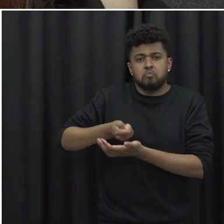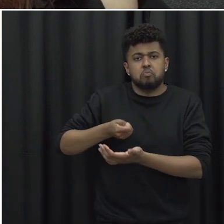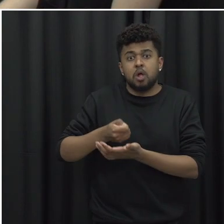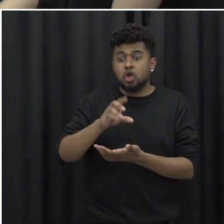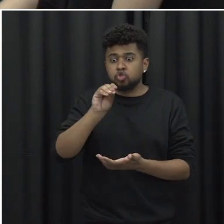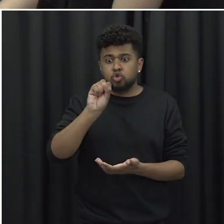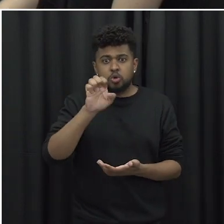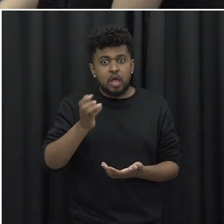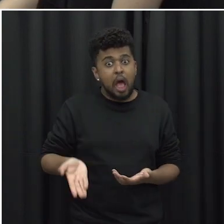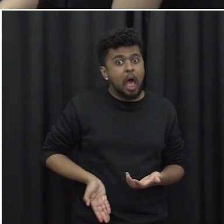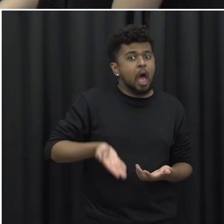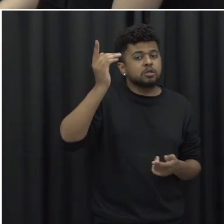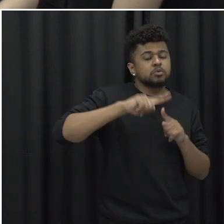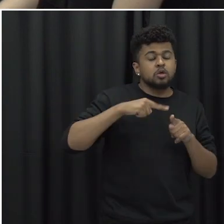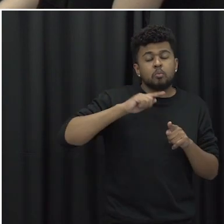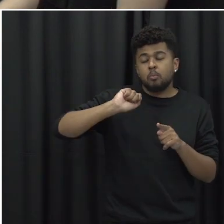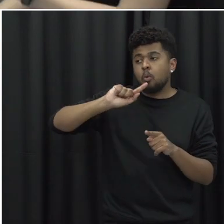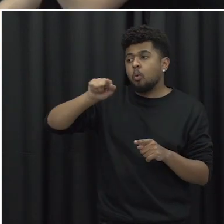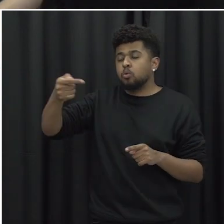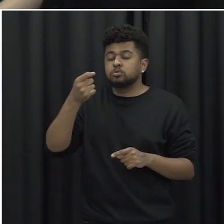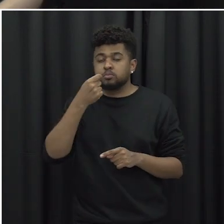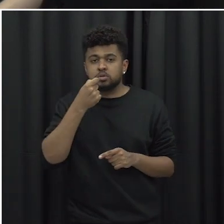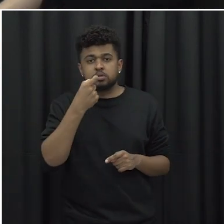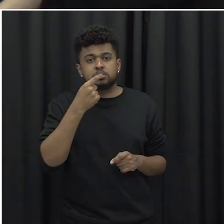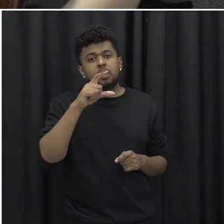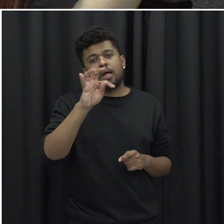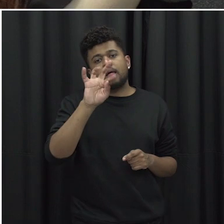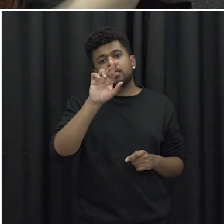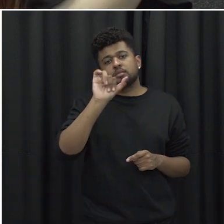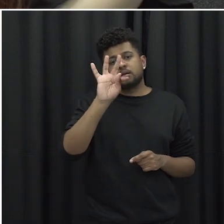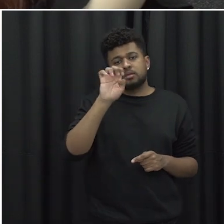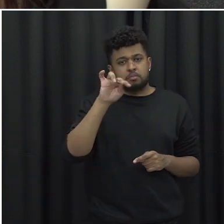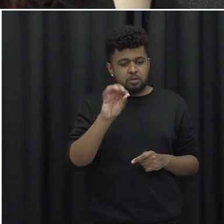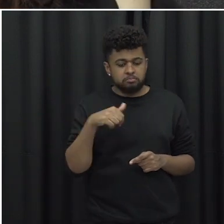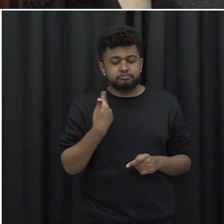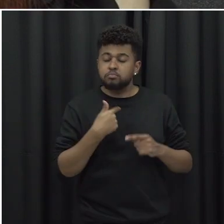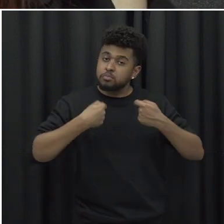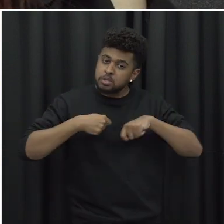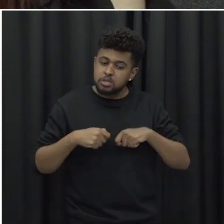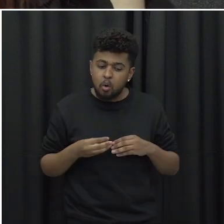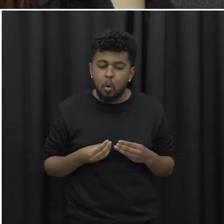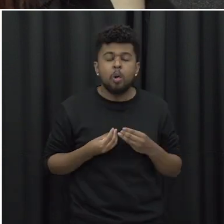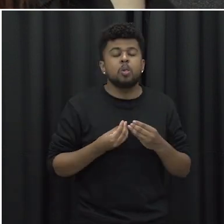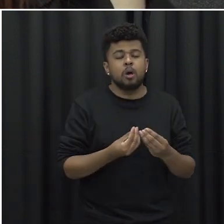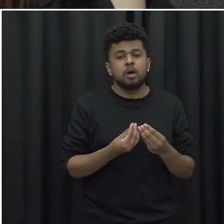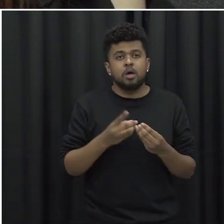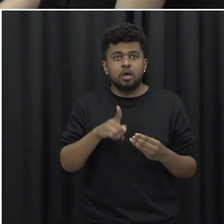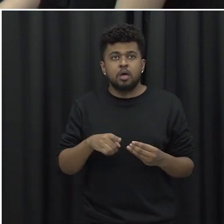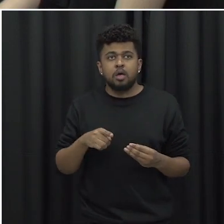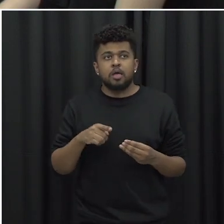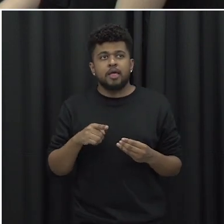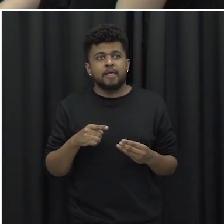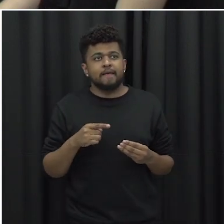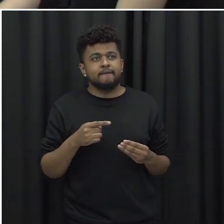que colocar isso também como uma questão com relação à medicação, que às vezes também existe esse preconceito,